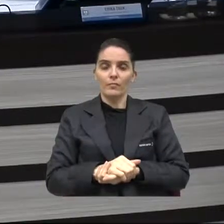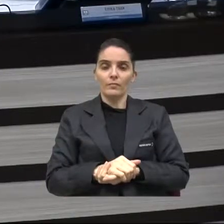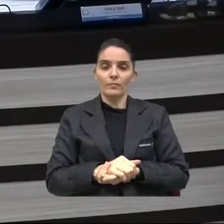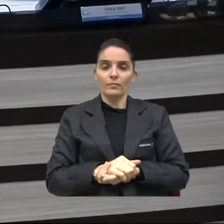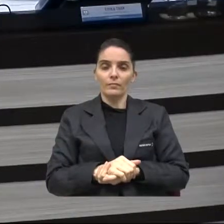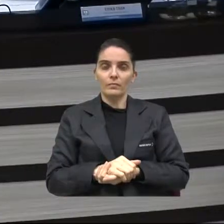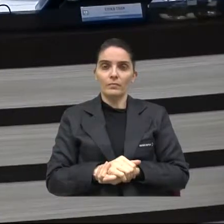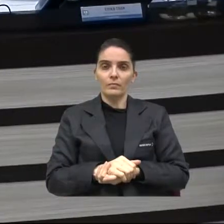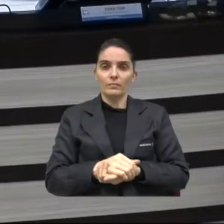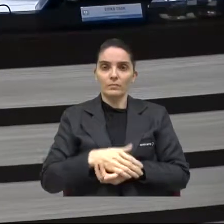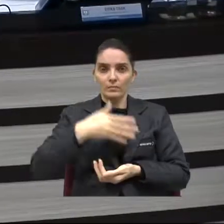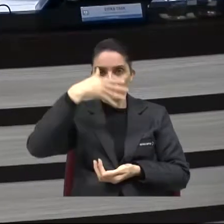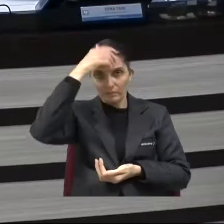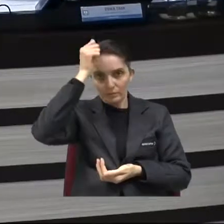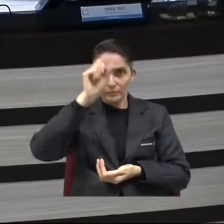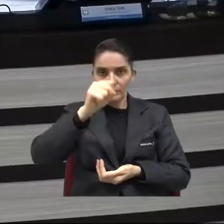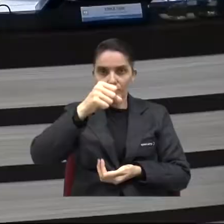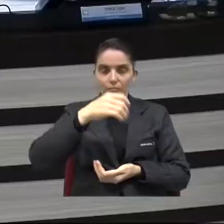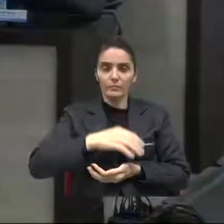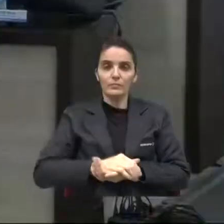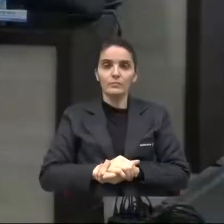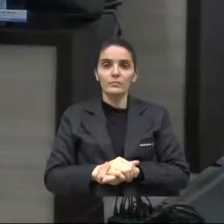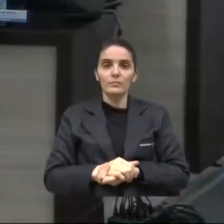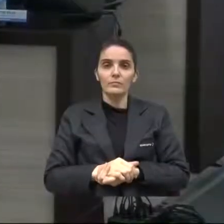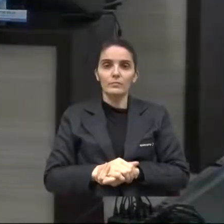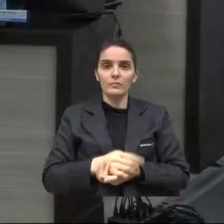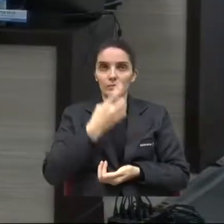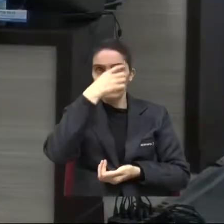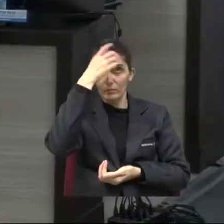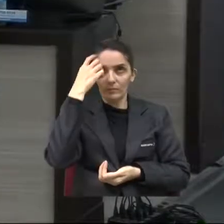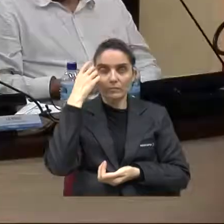emenda. Toninho? Sim, presidente. Marco?